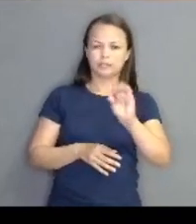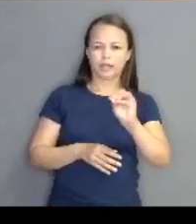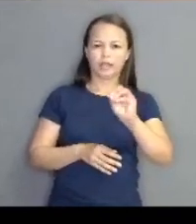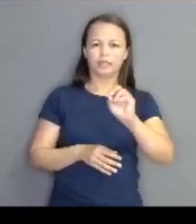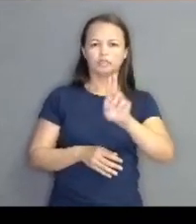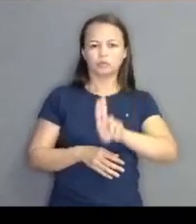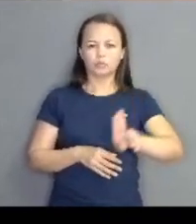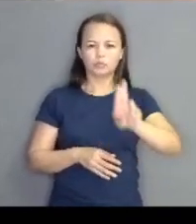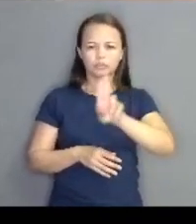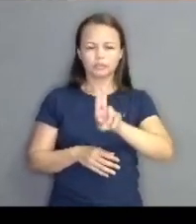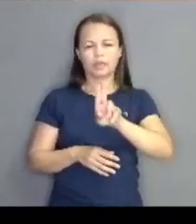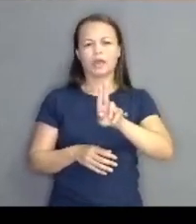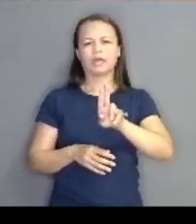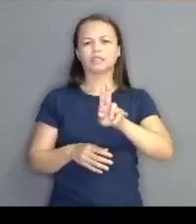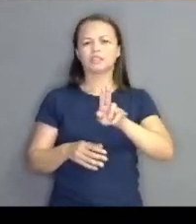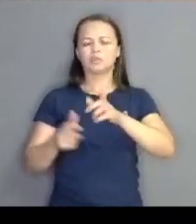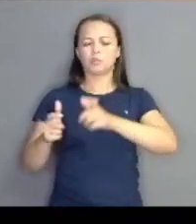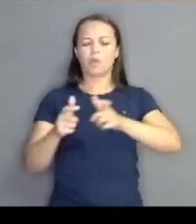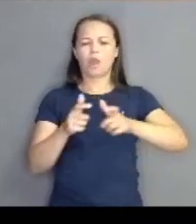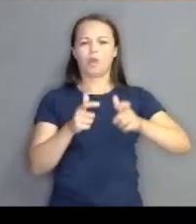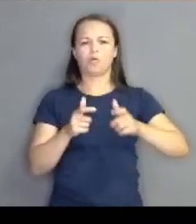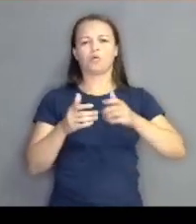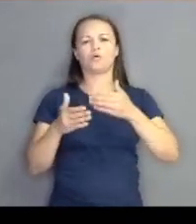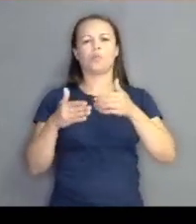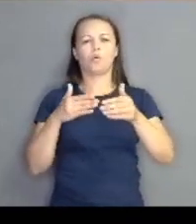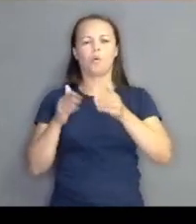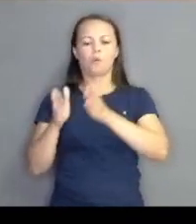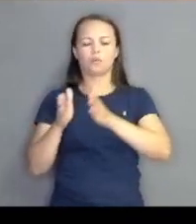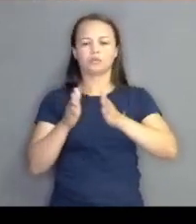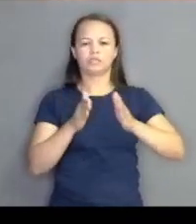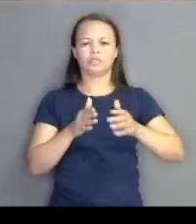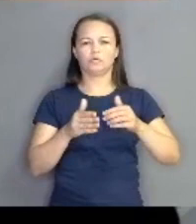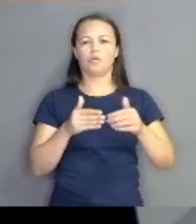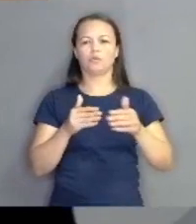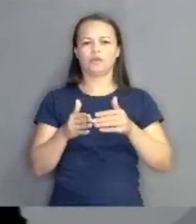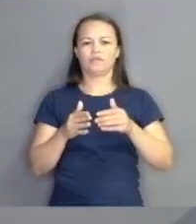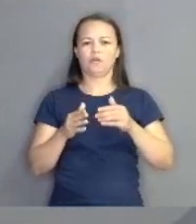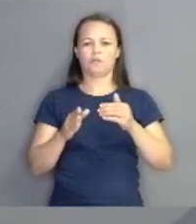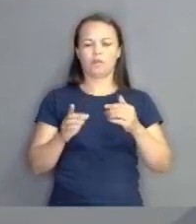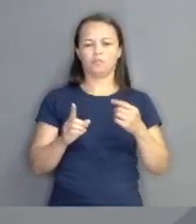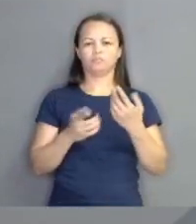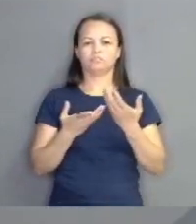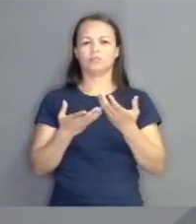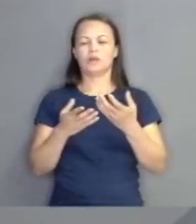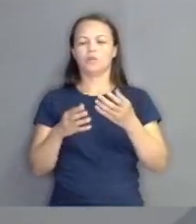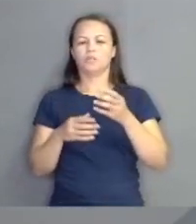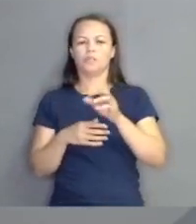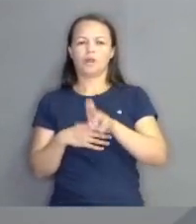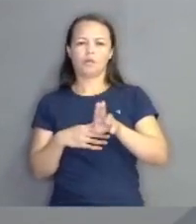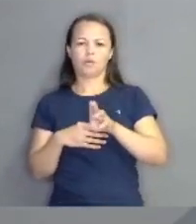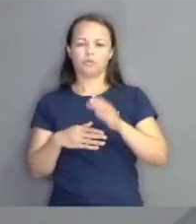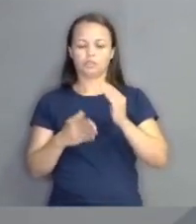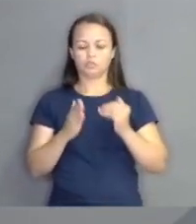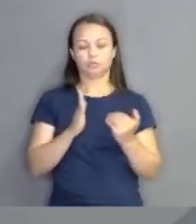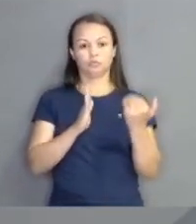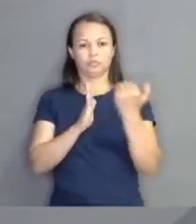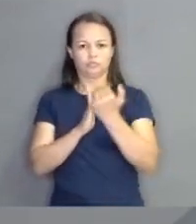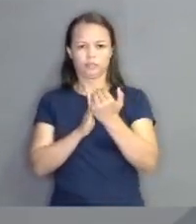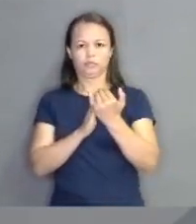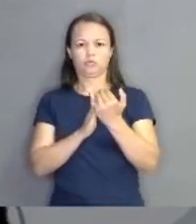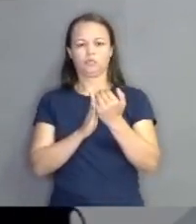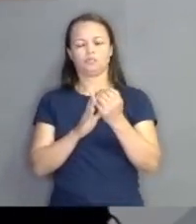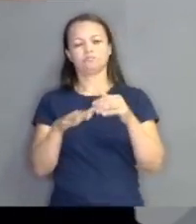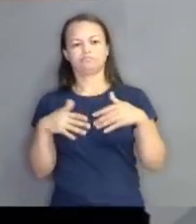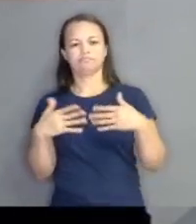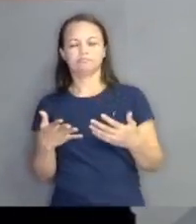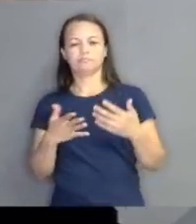de uma ordem qualquer forma uma ordem superior. Ou seja, 10 unidades, tá? A gente